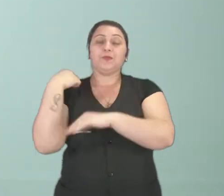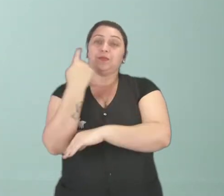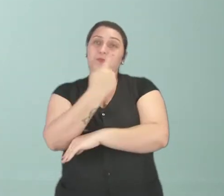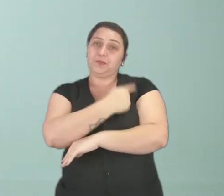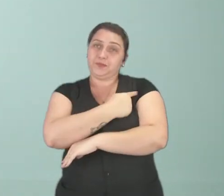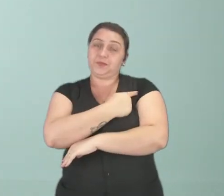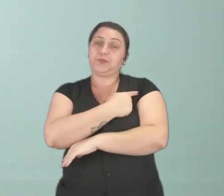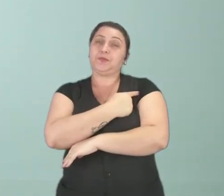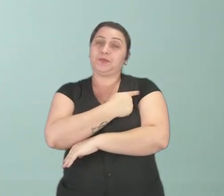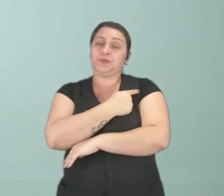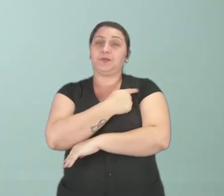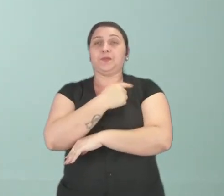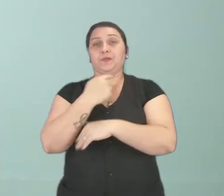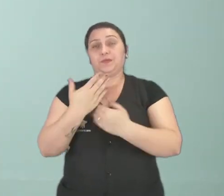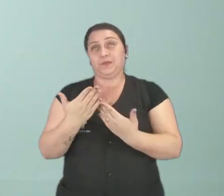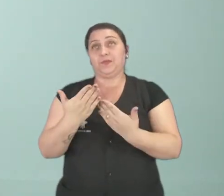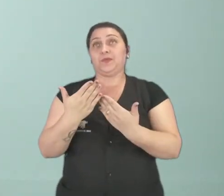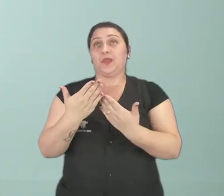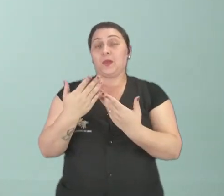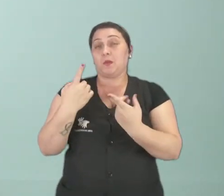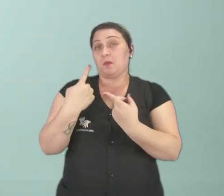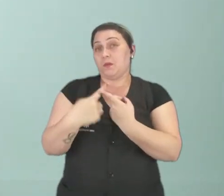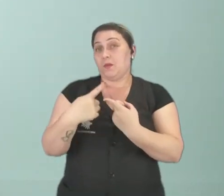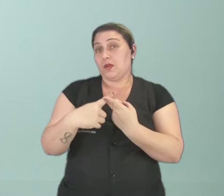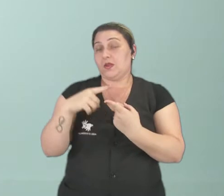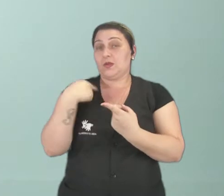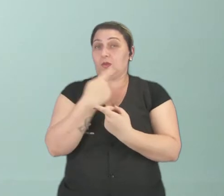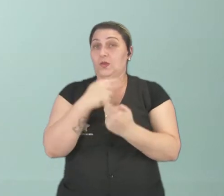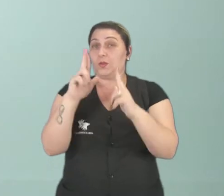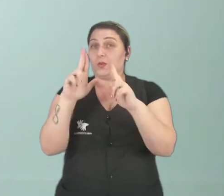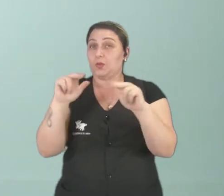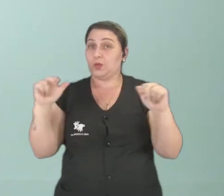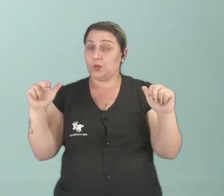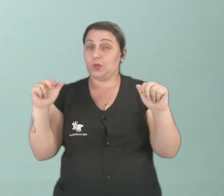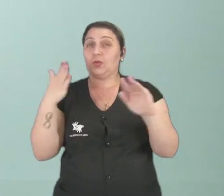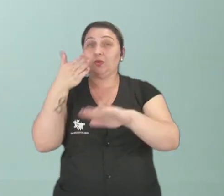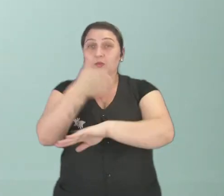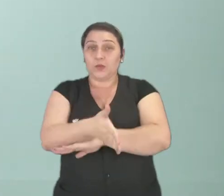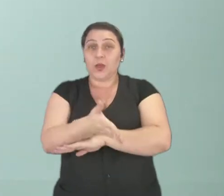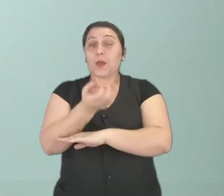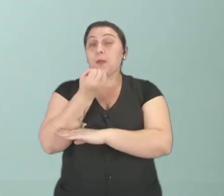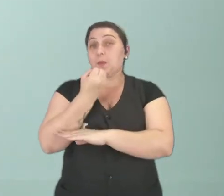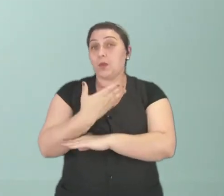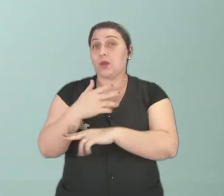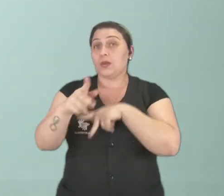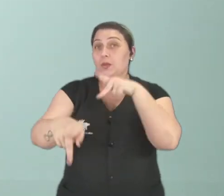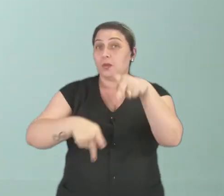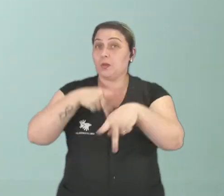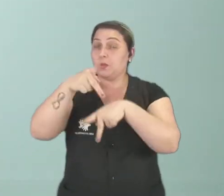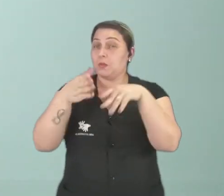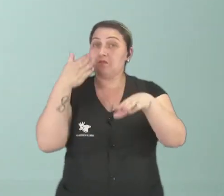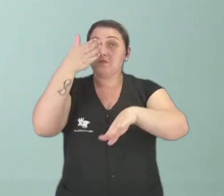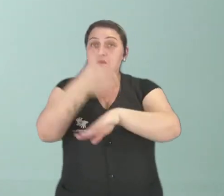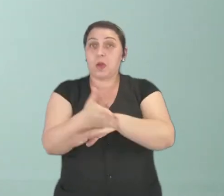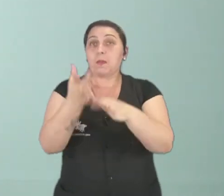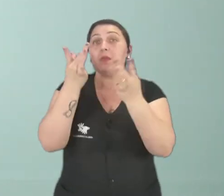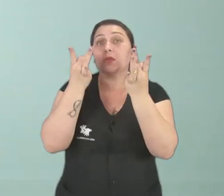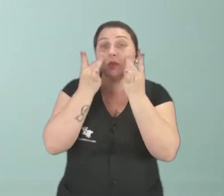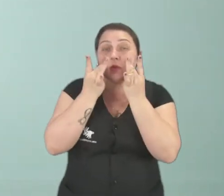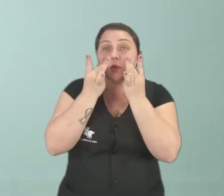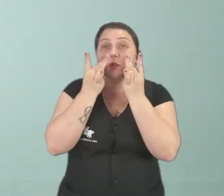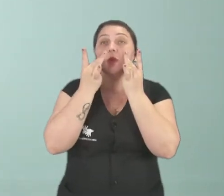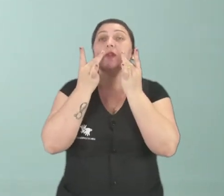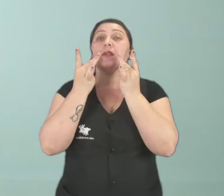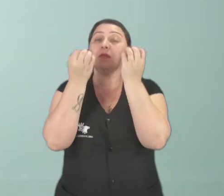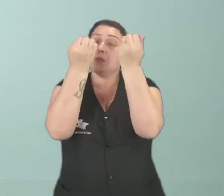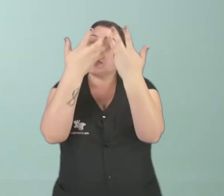vezes fica até um pouco alheio a isso, porque a gente nunca esteve lá, ou pelo menos boa parte da população não esteve lá, para poder